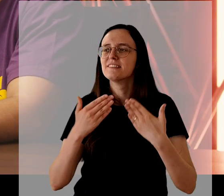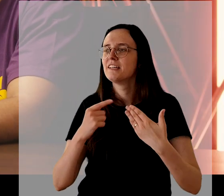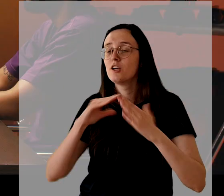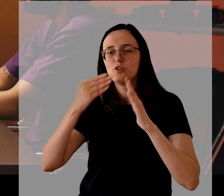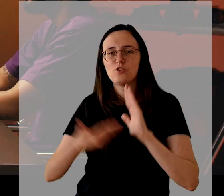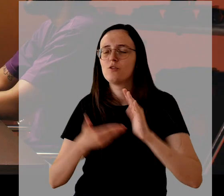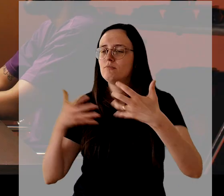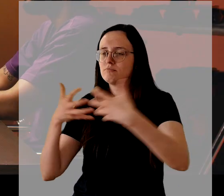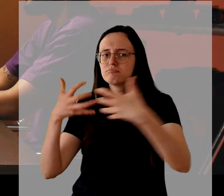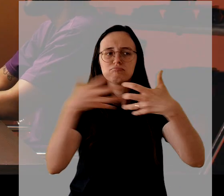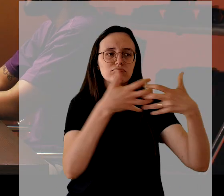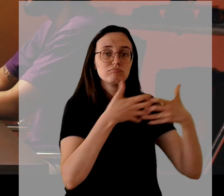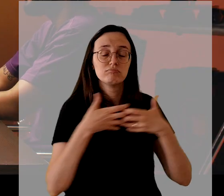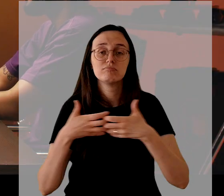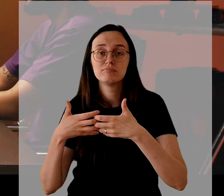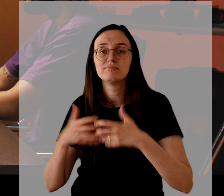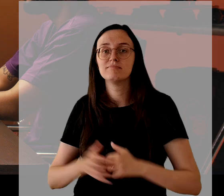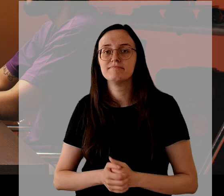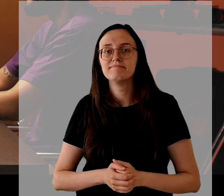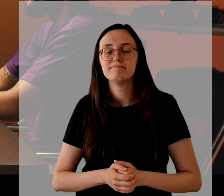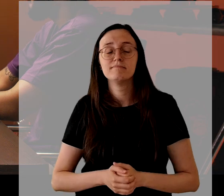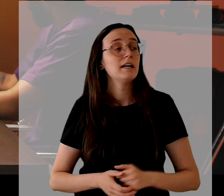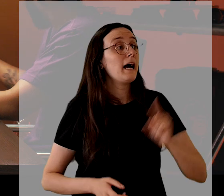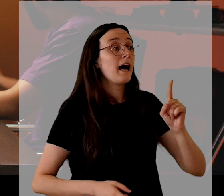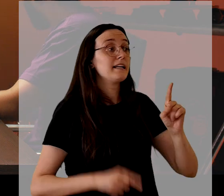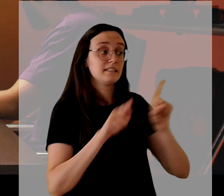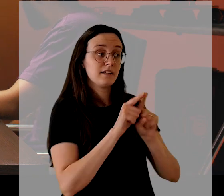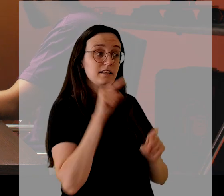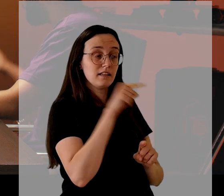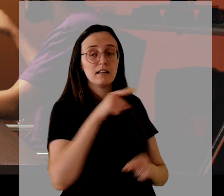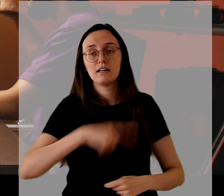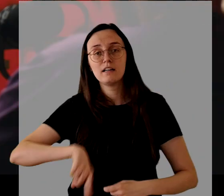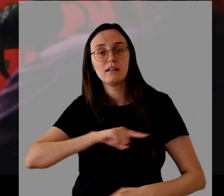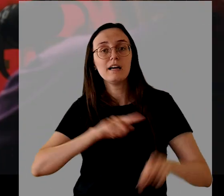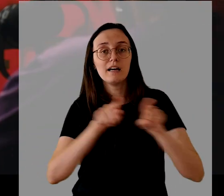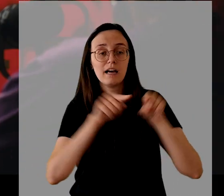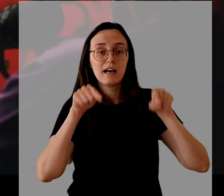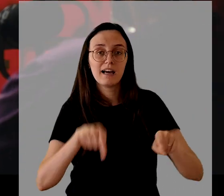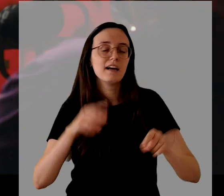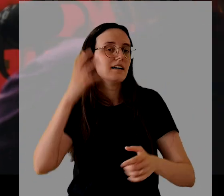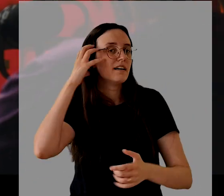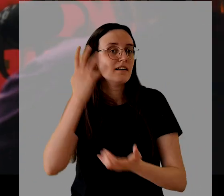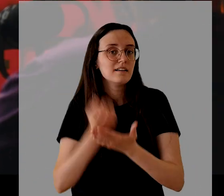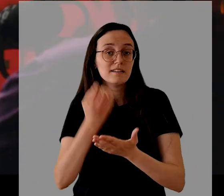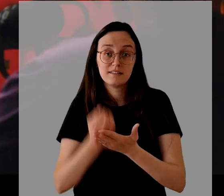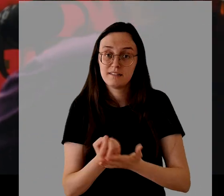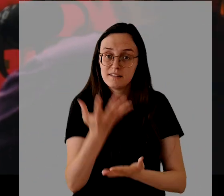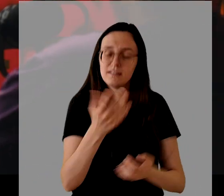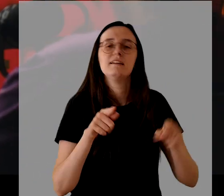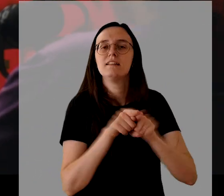muito interligado. Inclusive, da outra. Tanto você quanto a gente, né? Tanto que esse podcast, ele